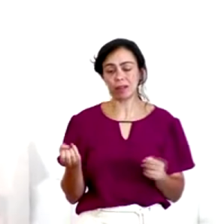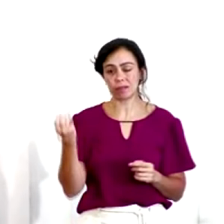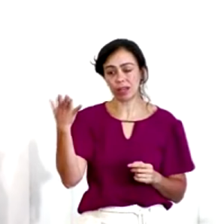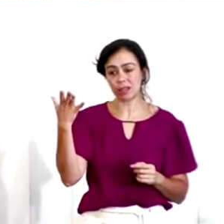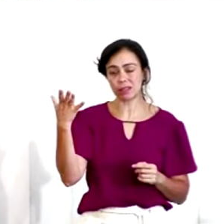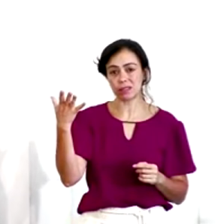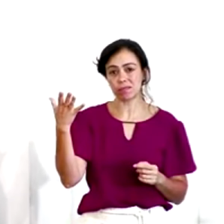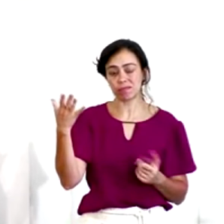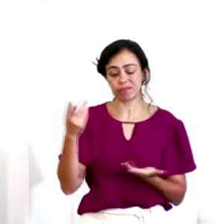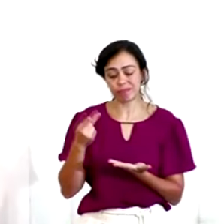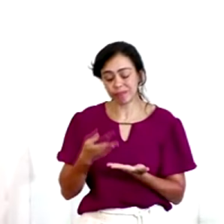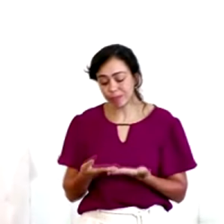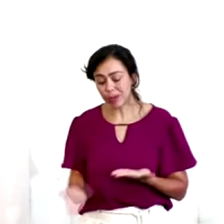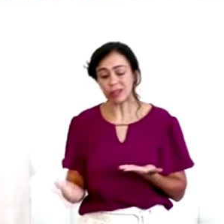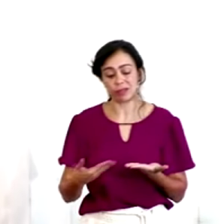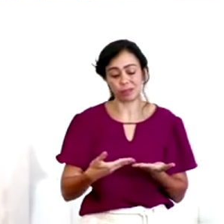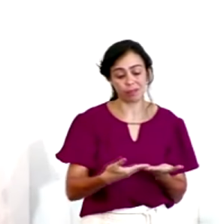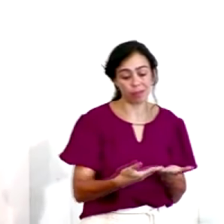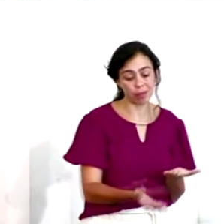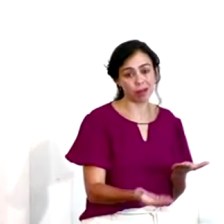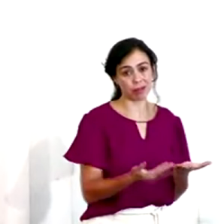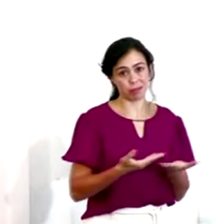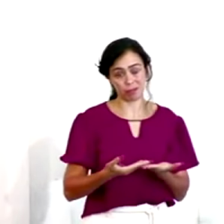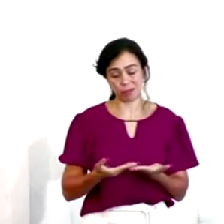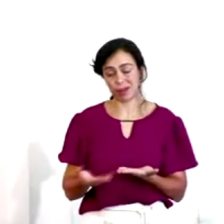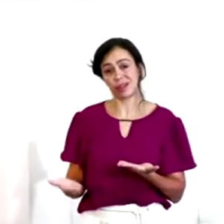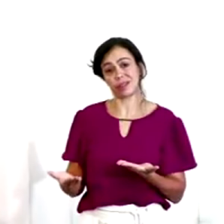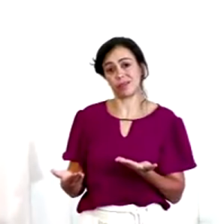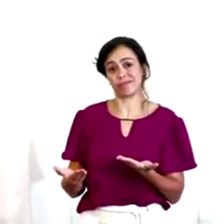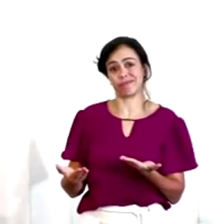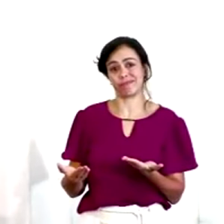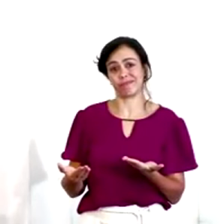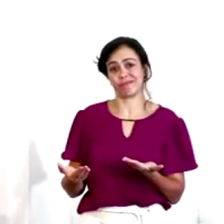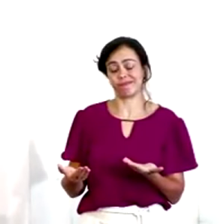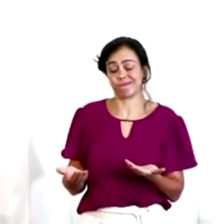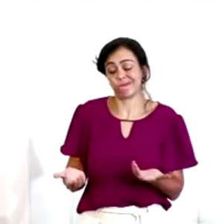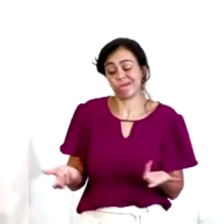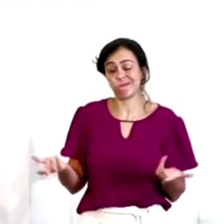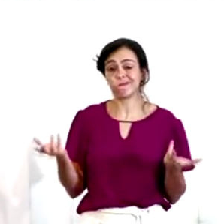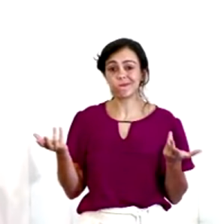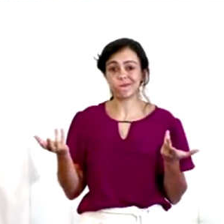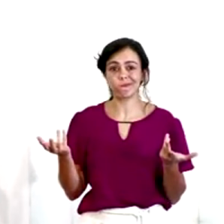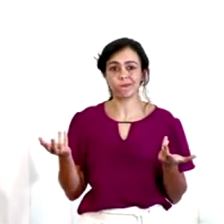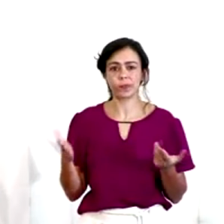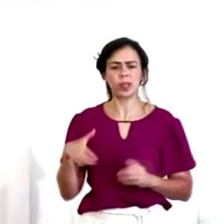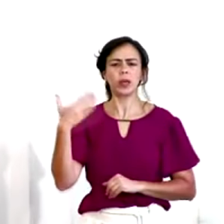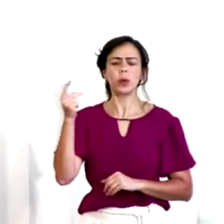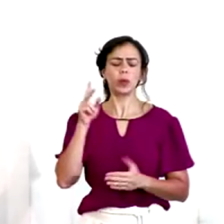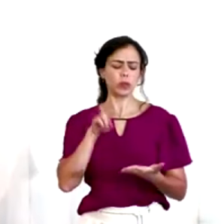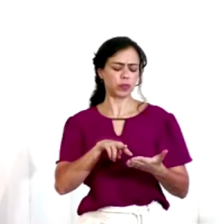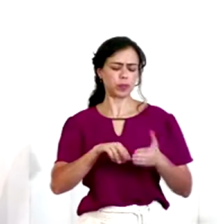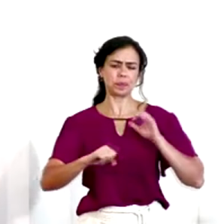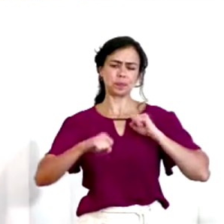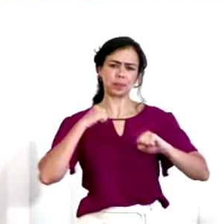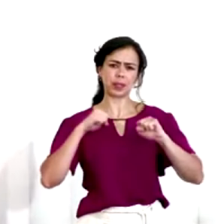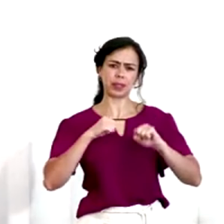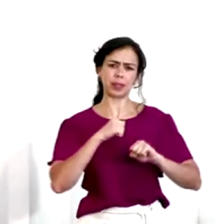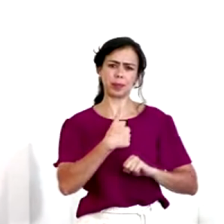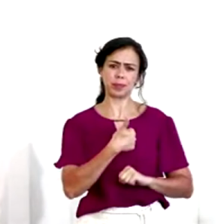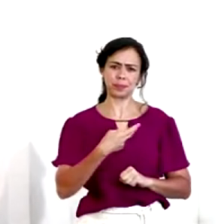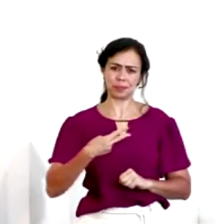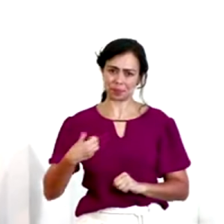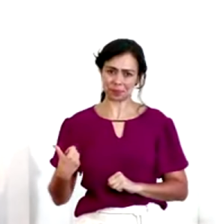lados. Quando nós olhamos para esse texto, nós nos deparamos com um